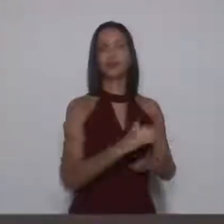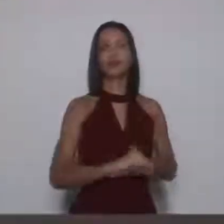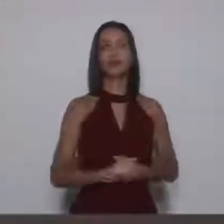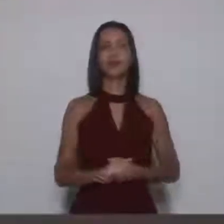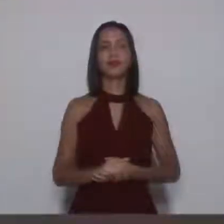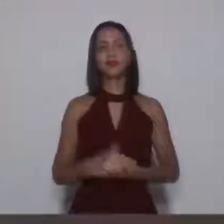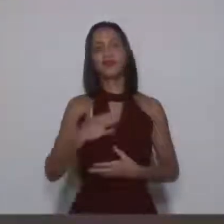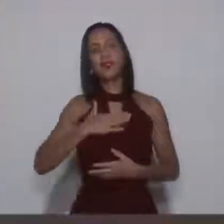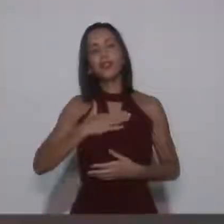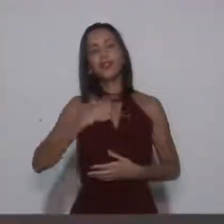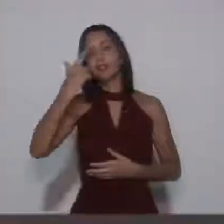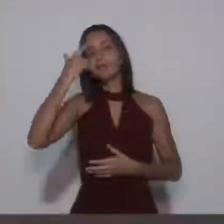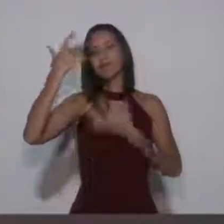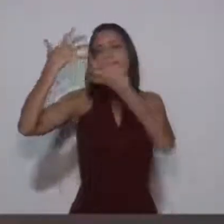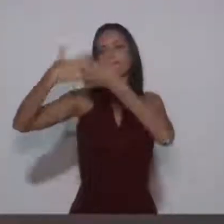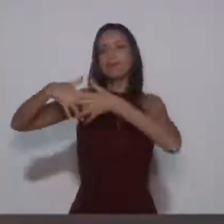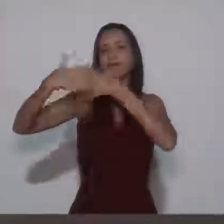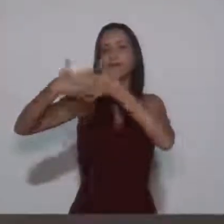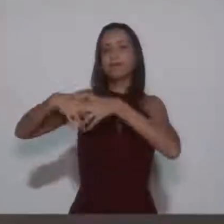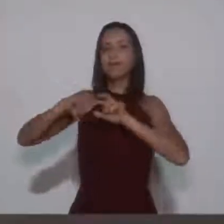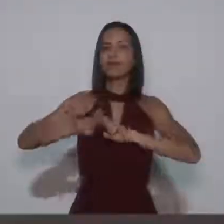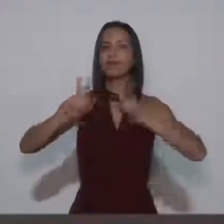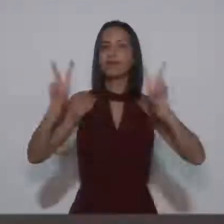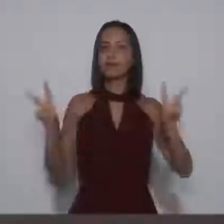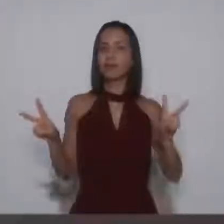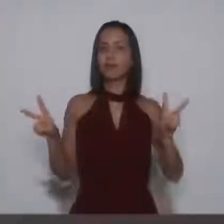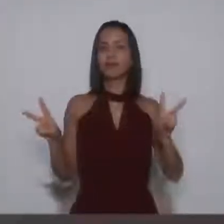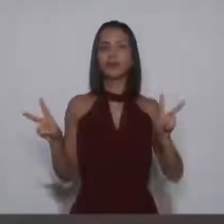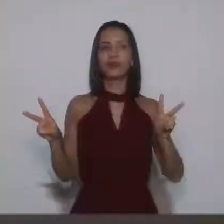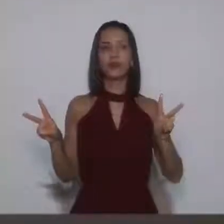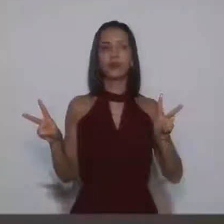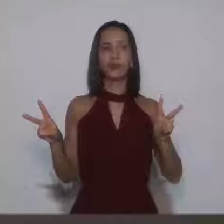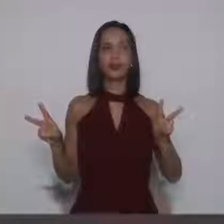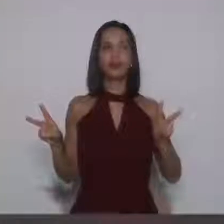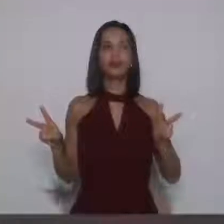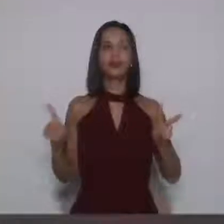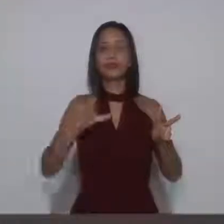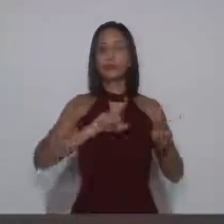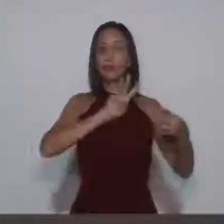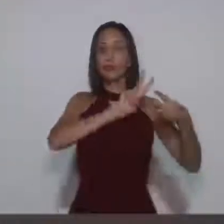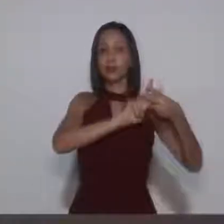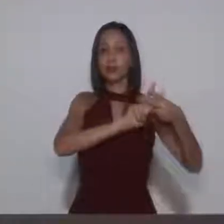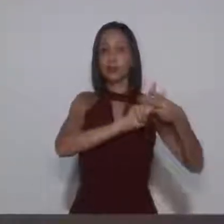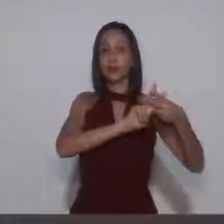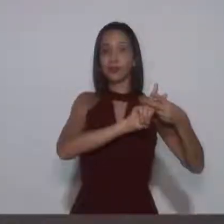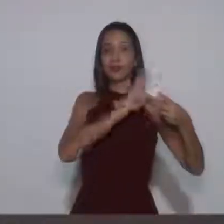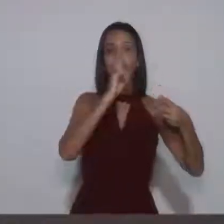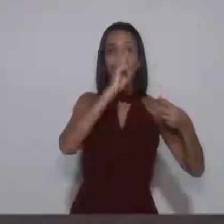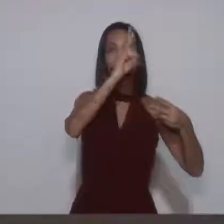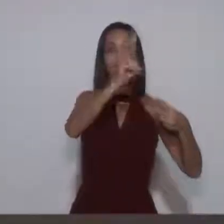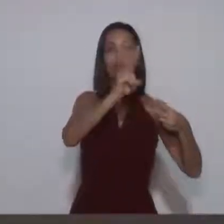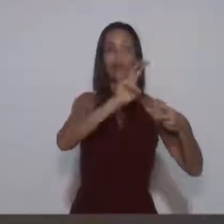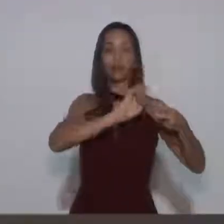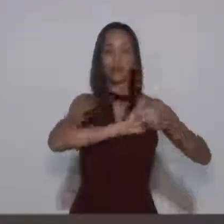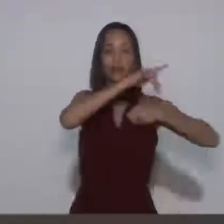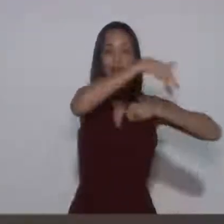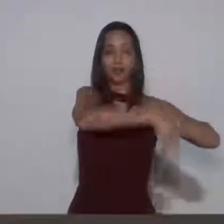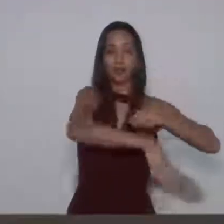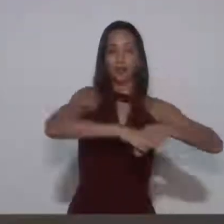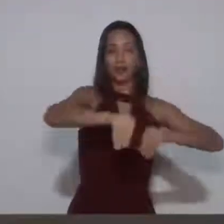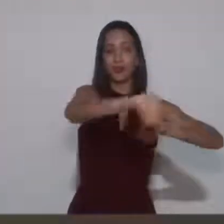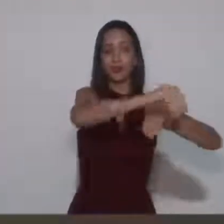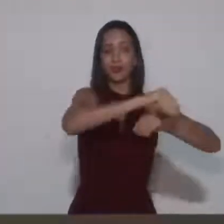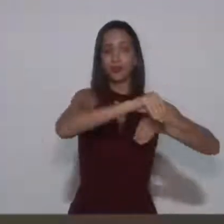aí o que me fez refletir é a diferença do hashtag Força Brumadinho e o que a gente ouviu no final de